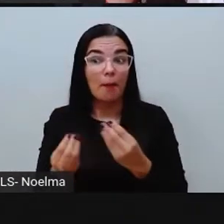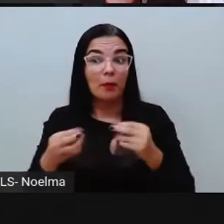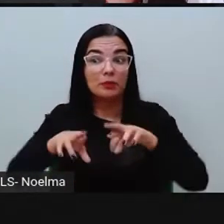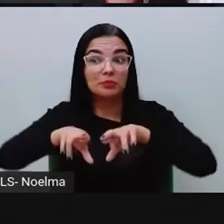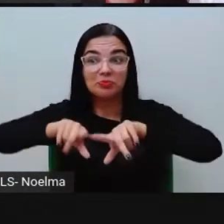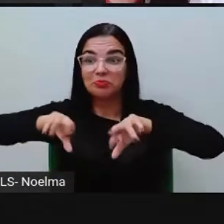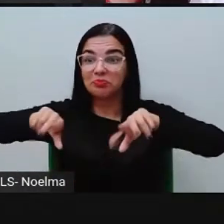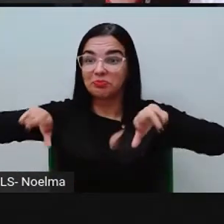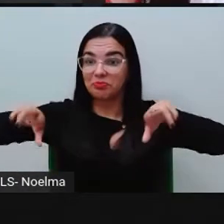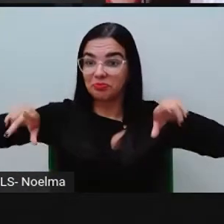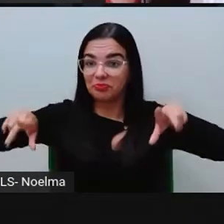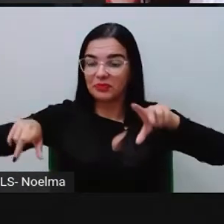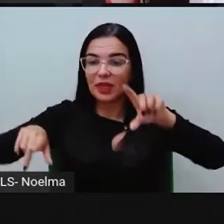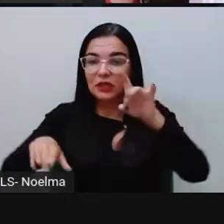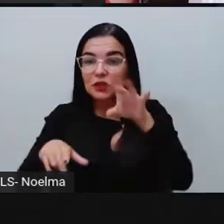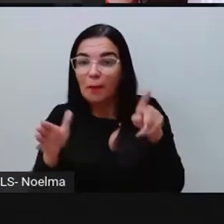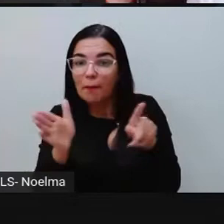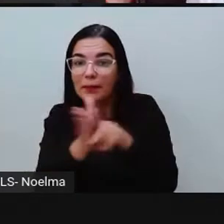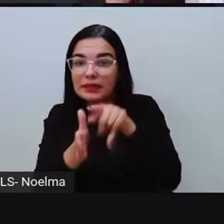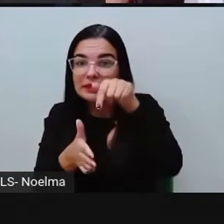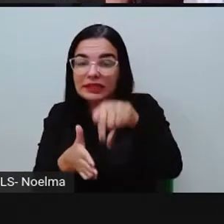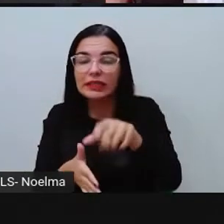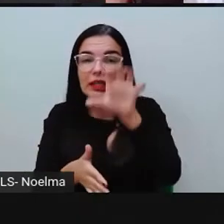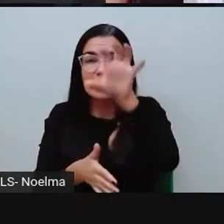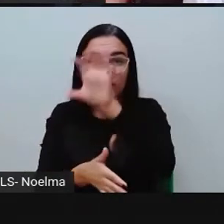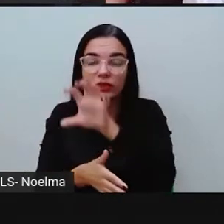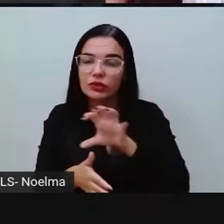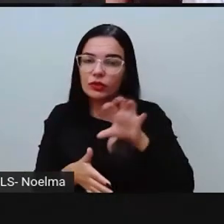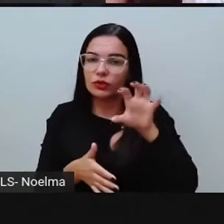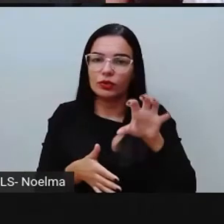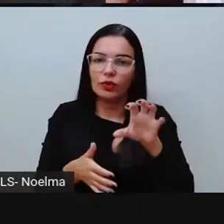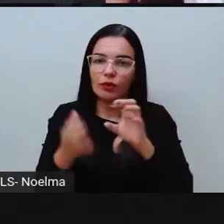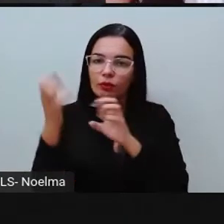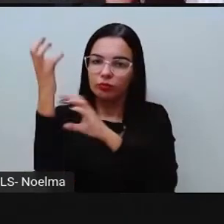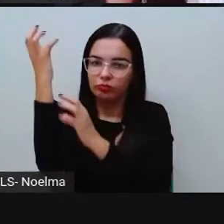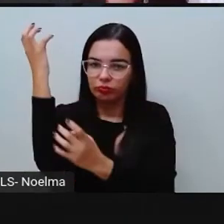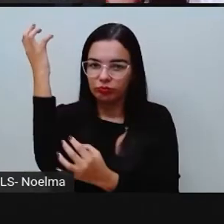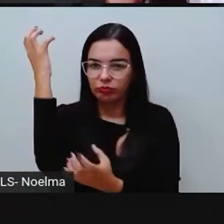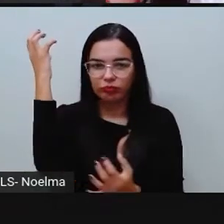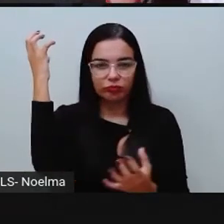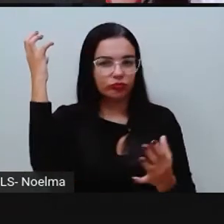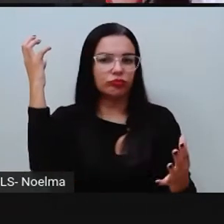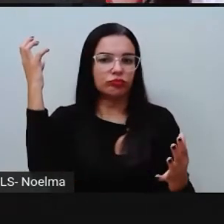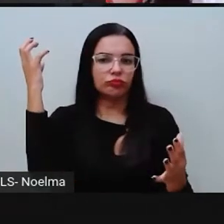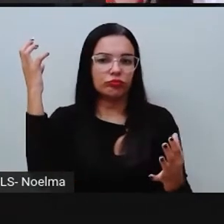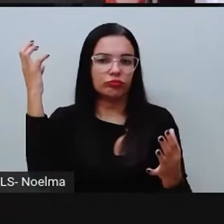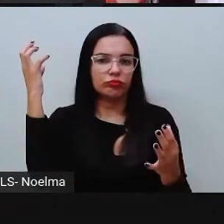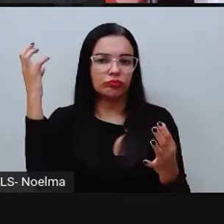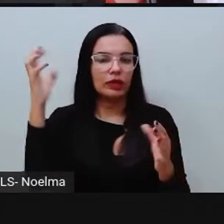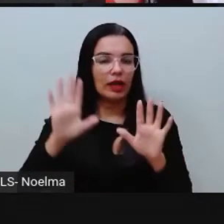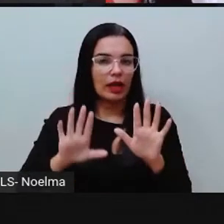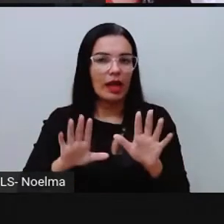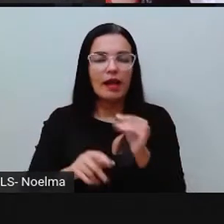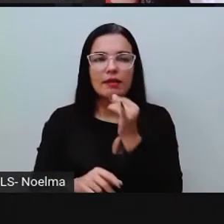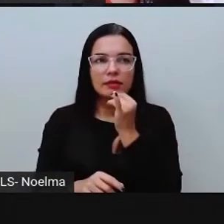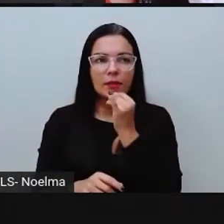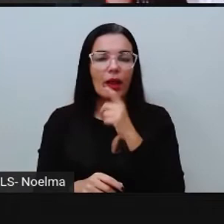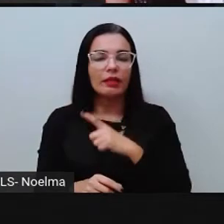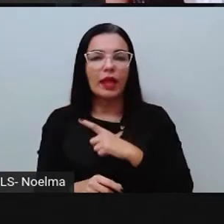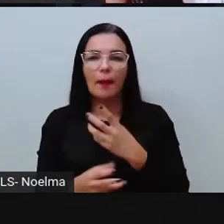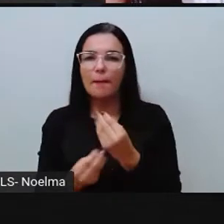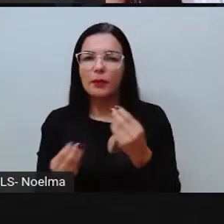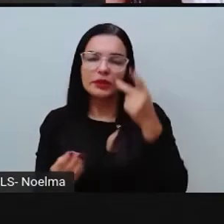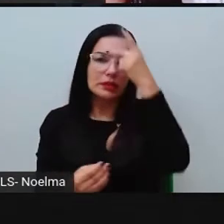apenas nessa região. Então, ao contrário do que muita gente acha, que por se tratar de um bioma onde a seca está